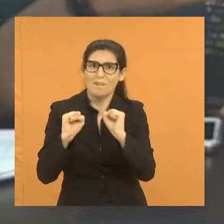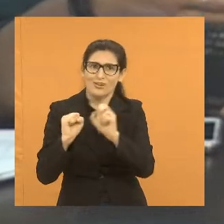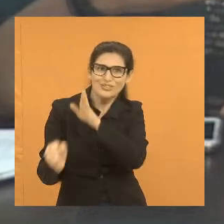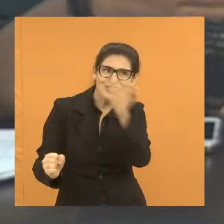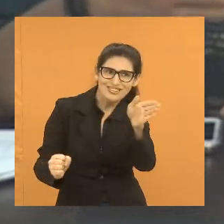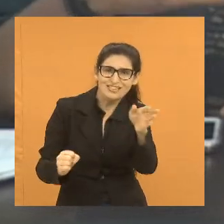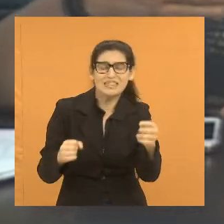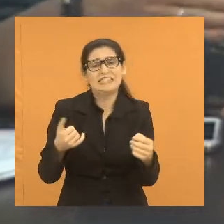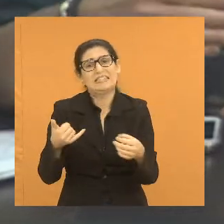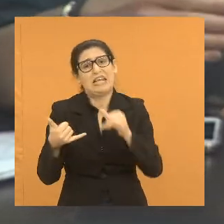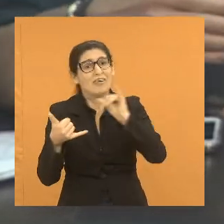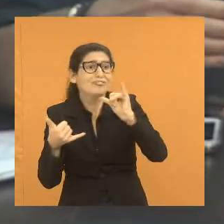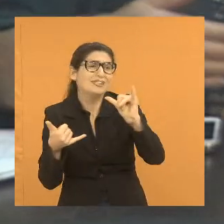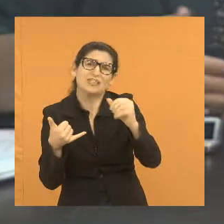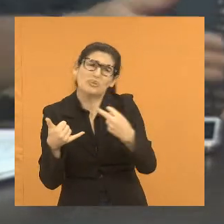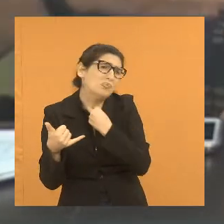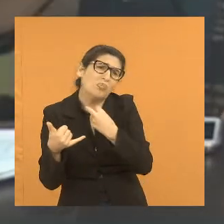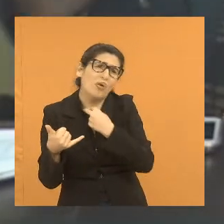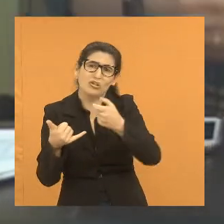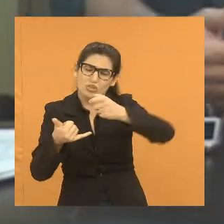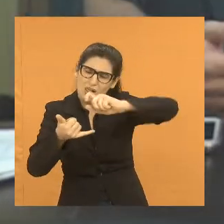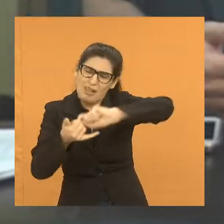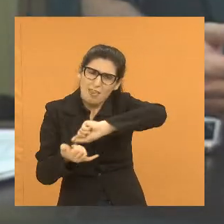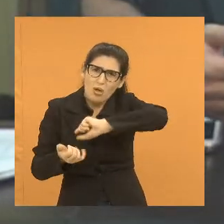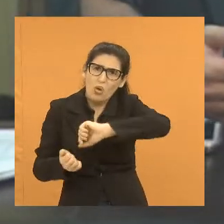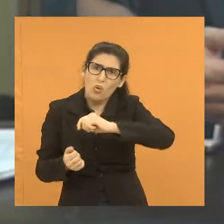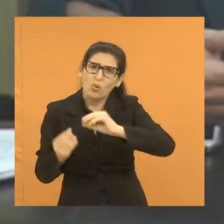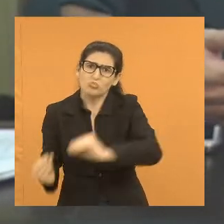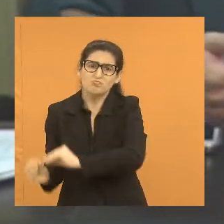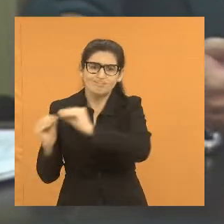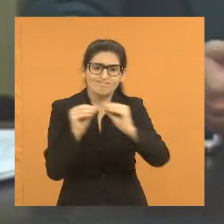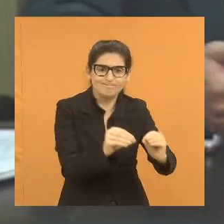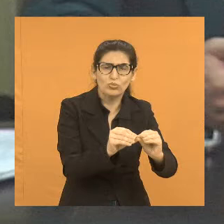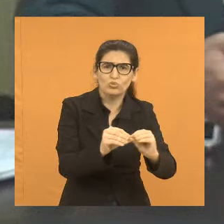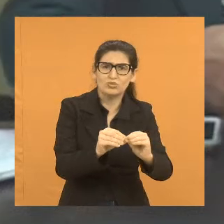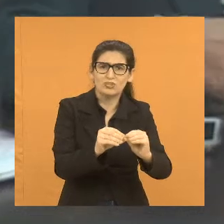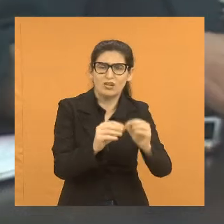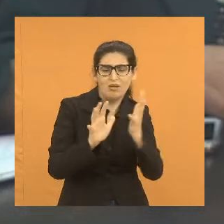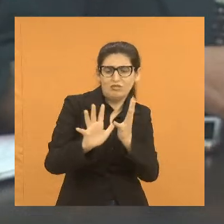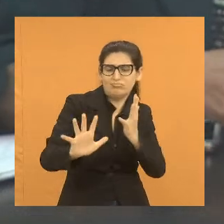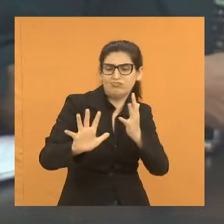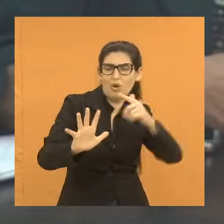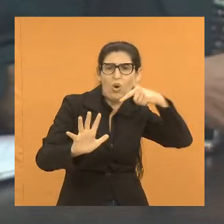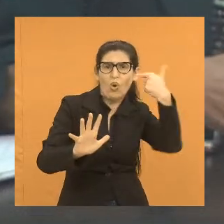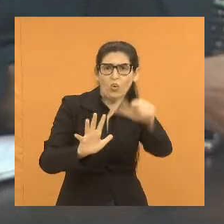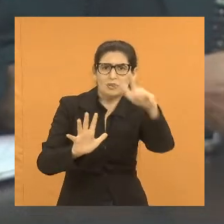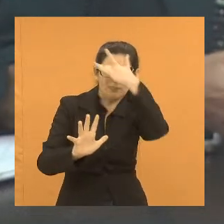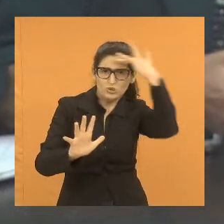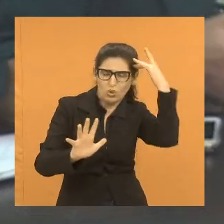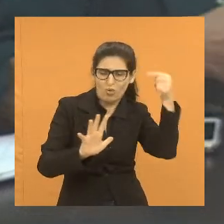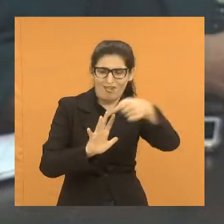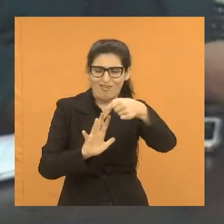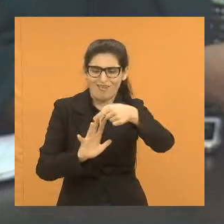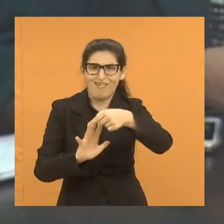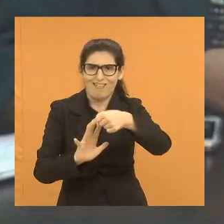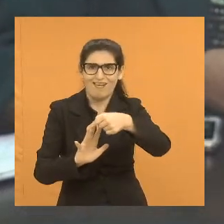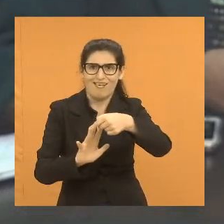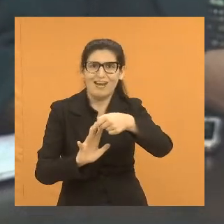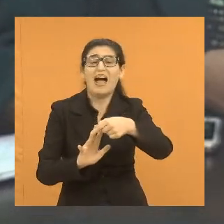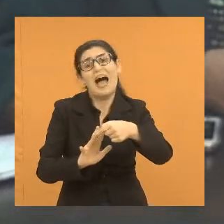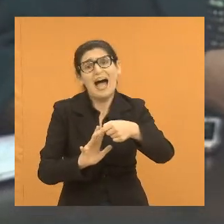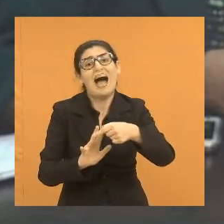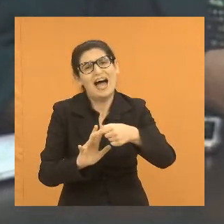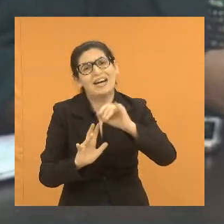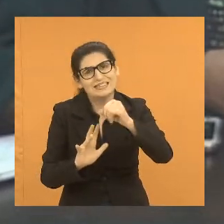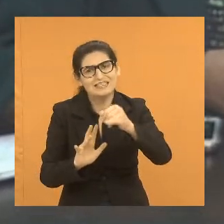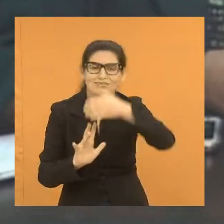quando são desmarcadas, já coloca automaticamente quem está na fila, né? Então, isso não era previsto no